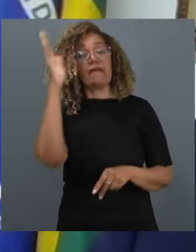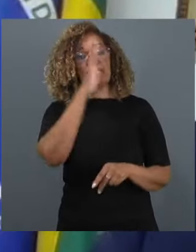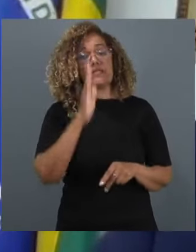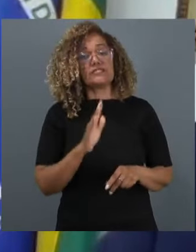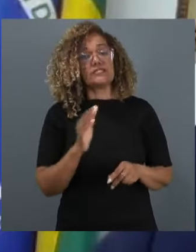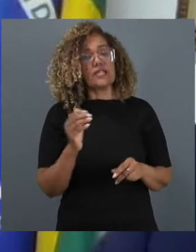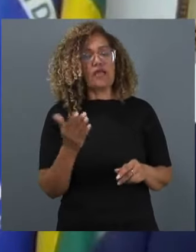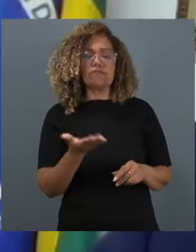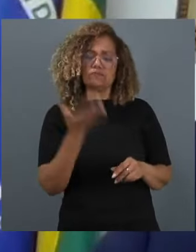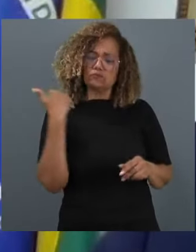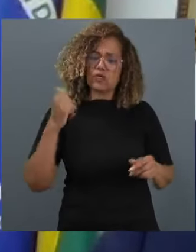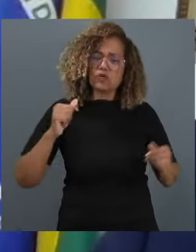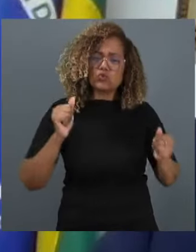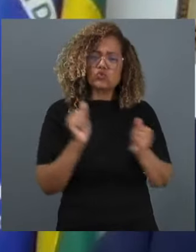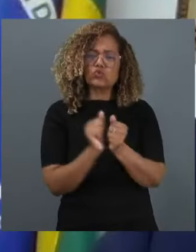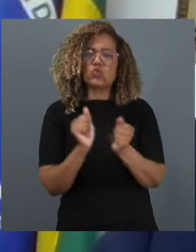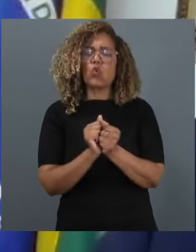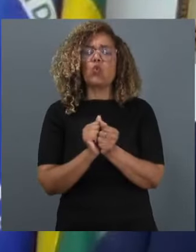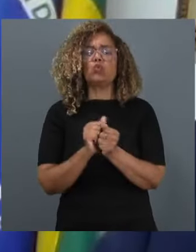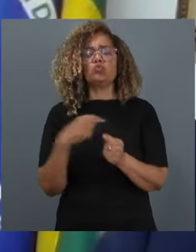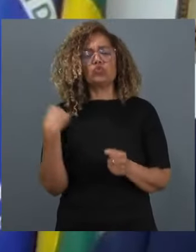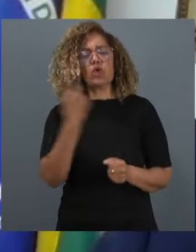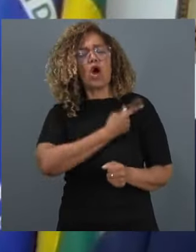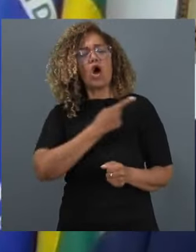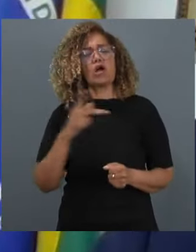juntar a nós, parlamentares,